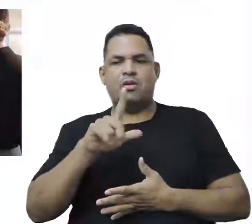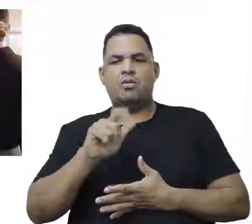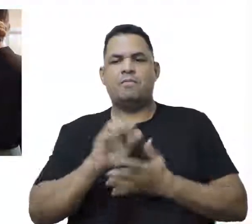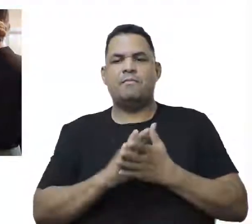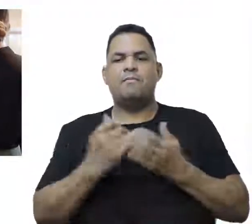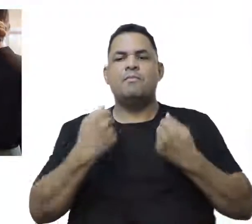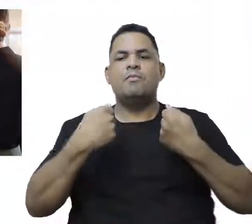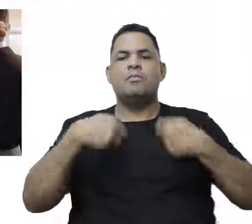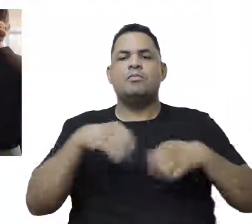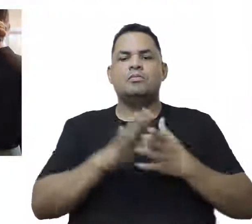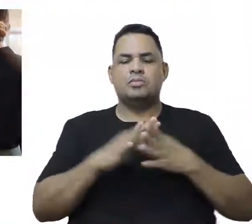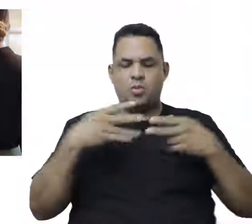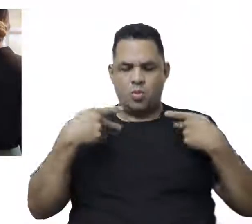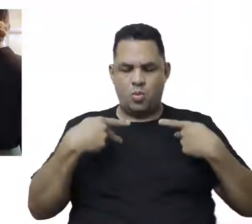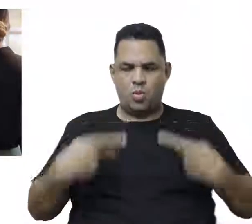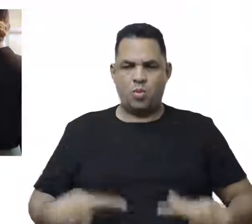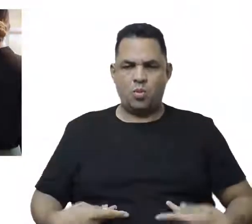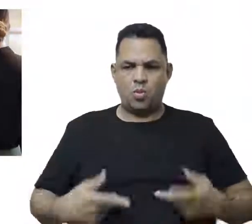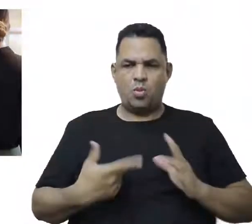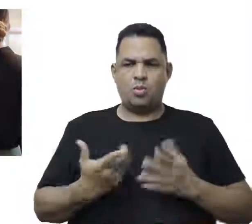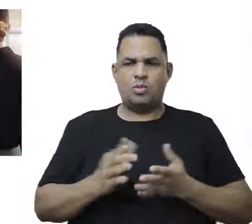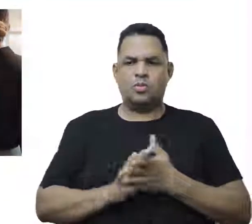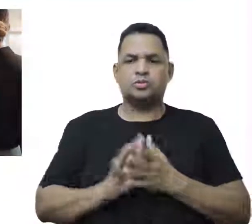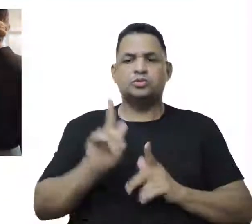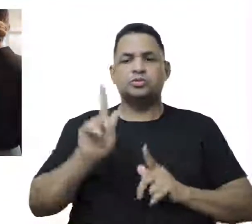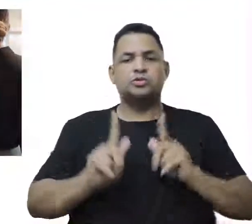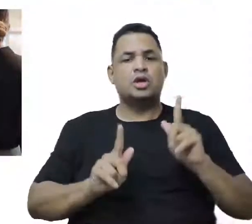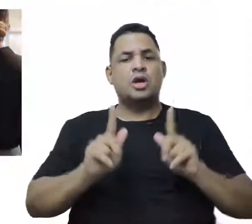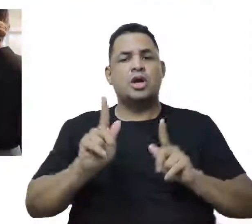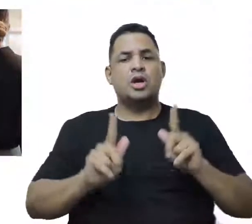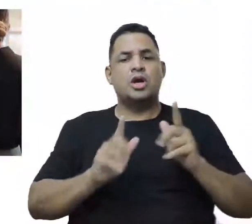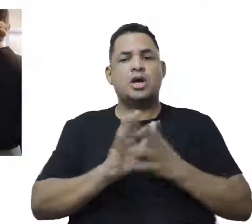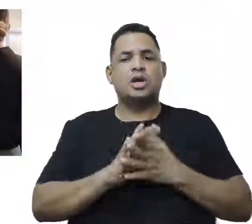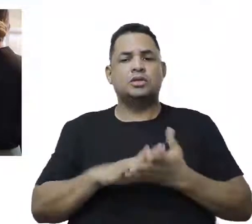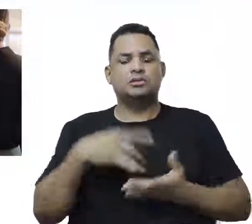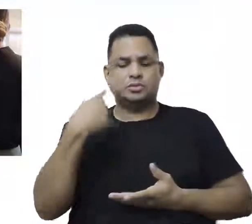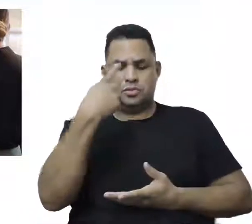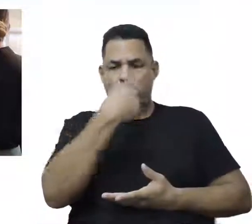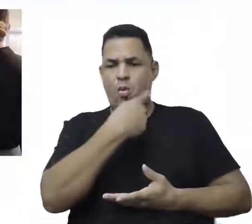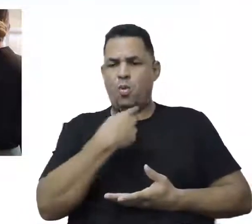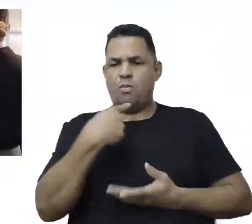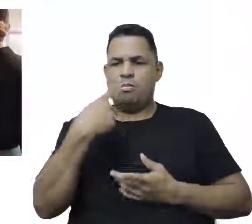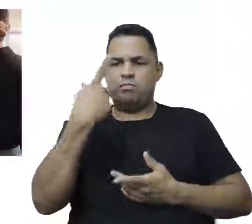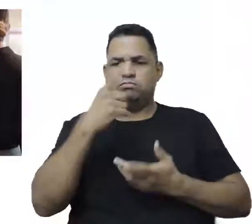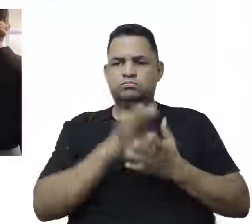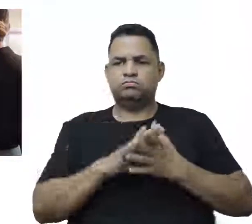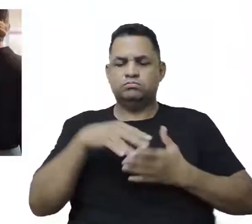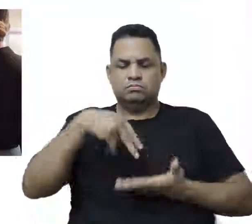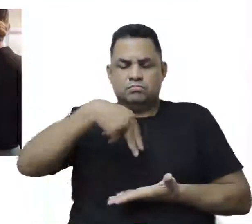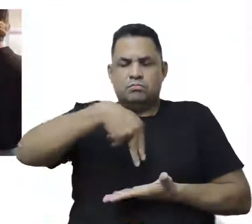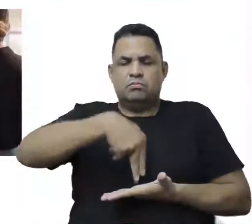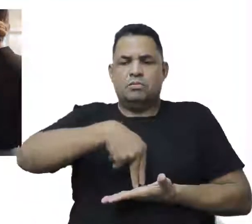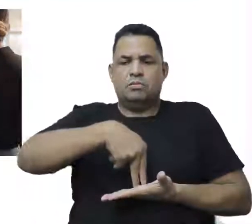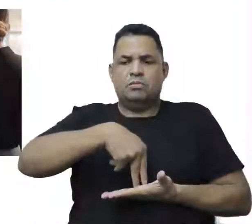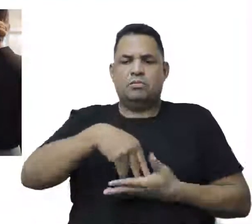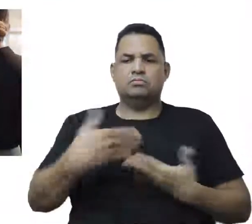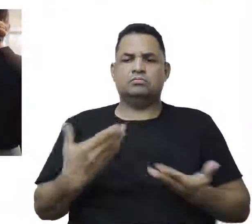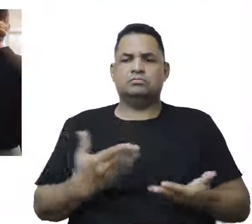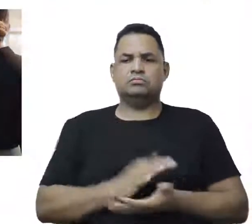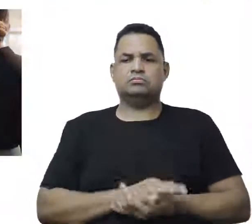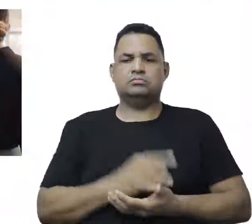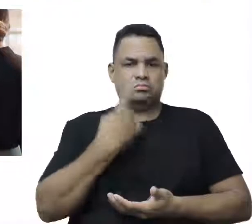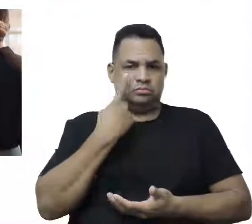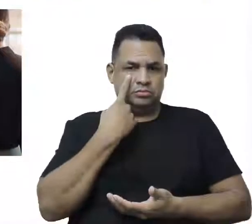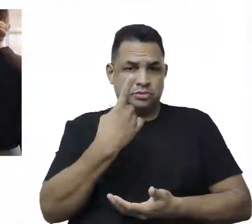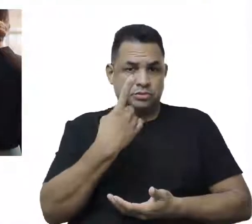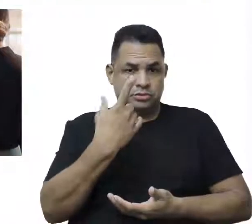aí que o corpo se expresse por meio de gestos, de expressões faciais e de posturas. Perfeito. Se vocês observarem